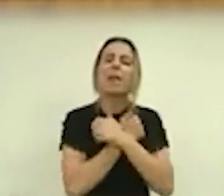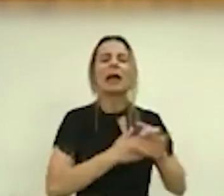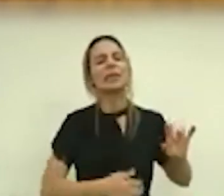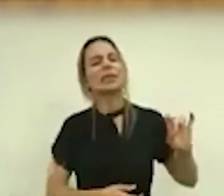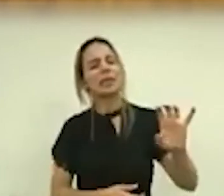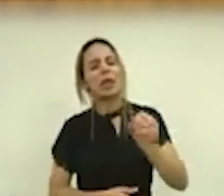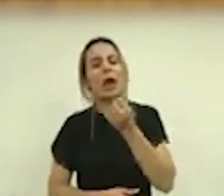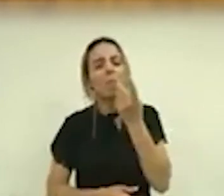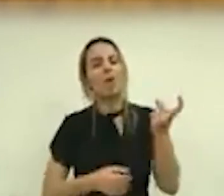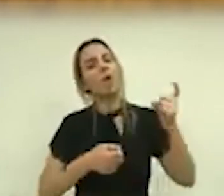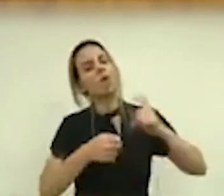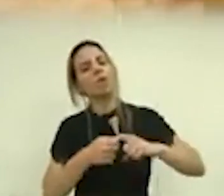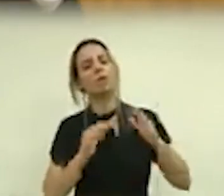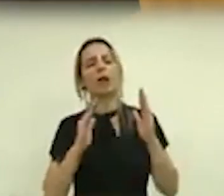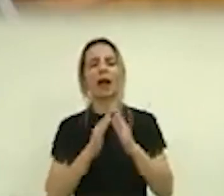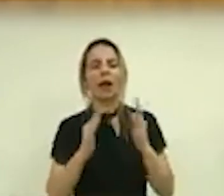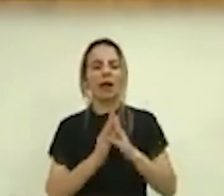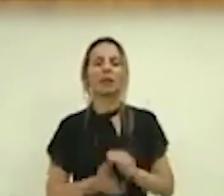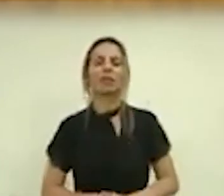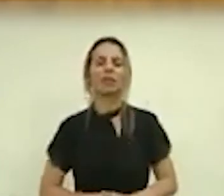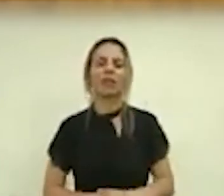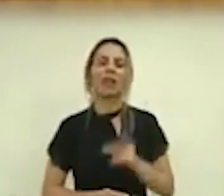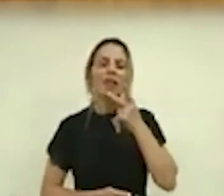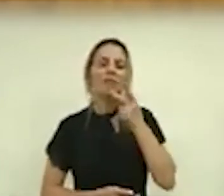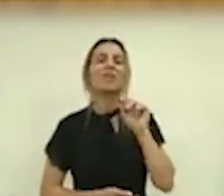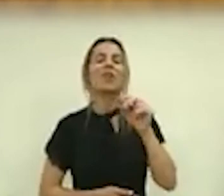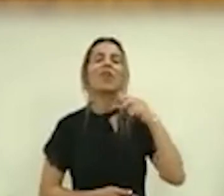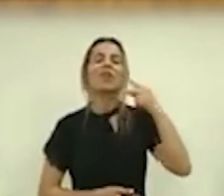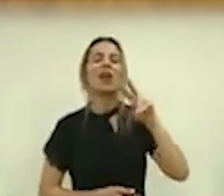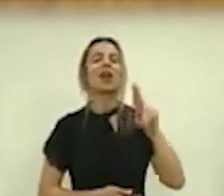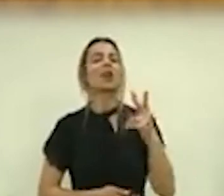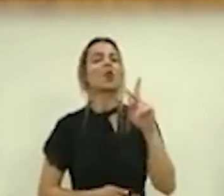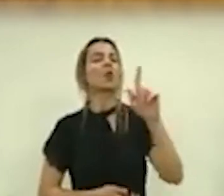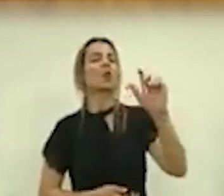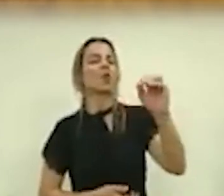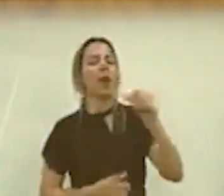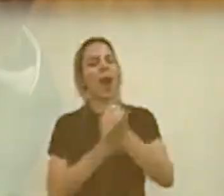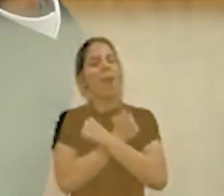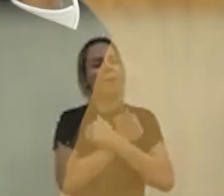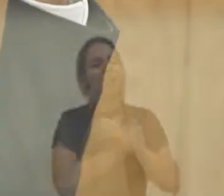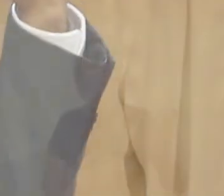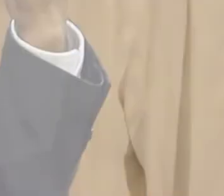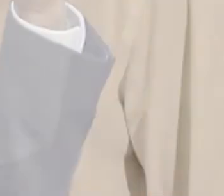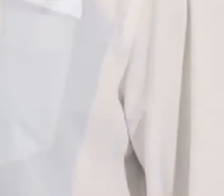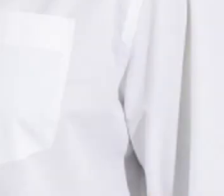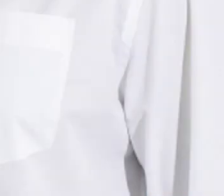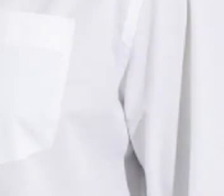bom retorno aos seus lares, como diz o vereador Hugo Ribeiro. Um grande abraço a todos vocês.